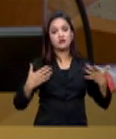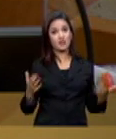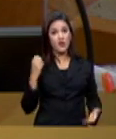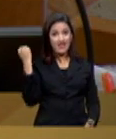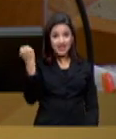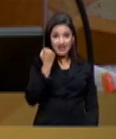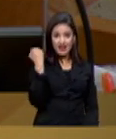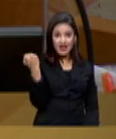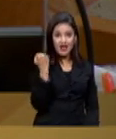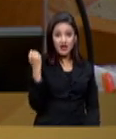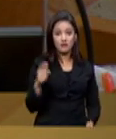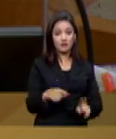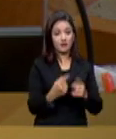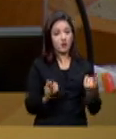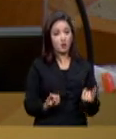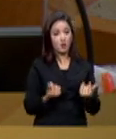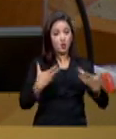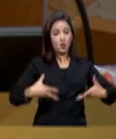E os custos